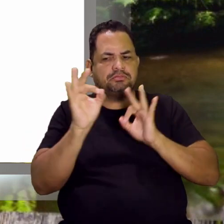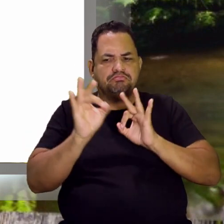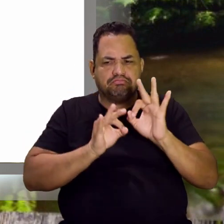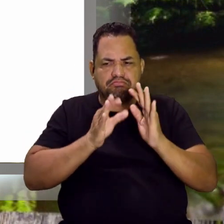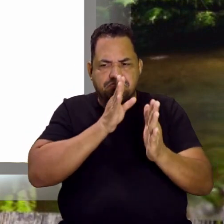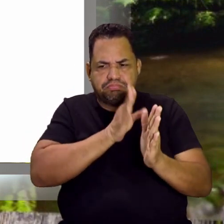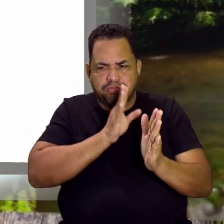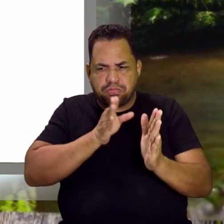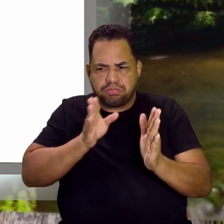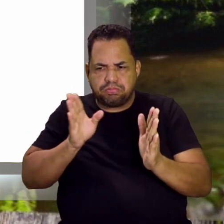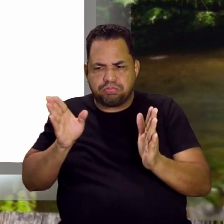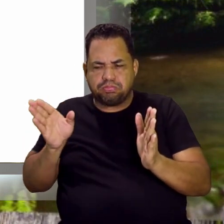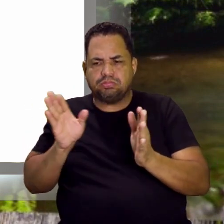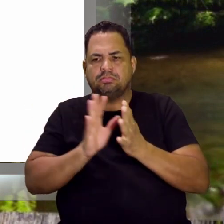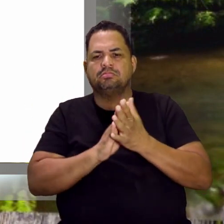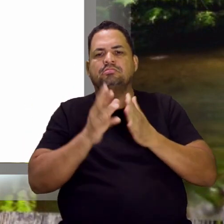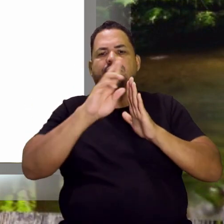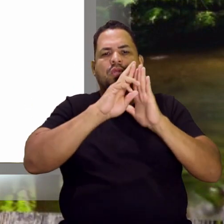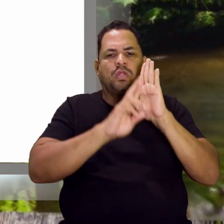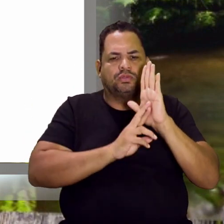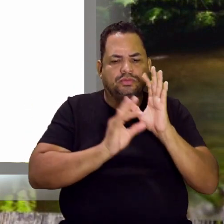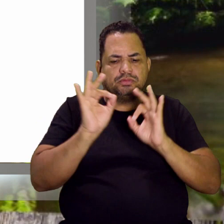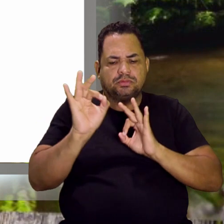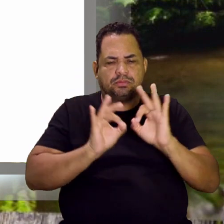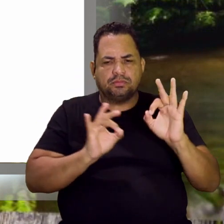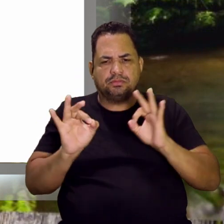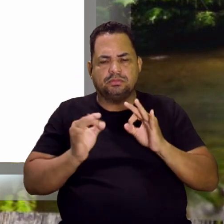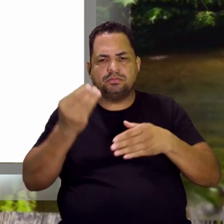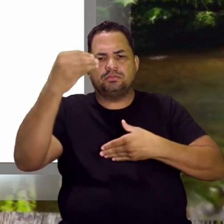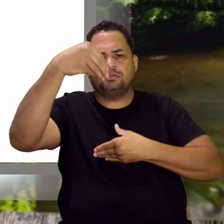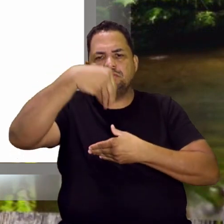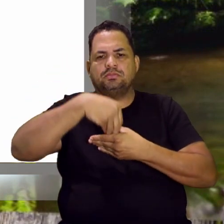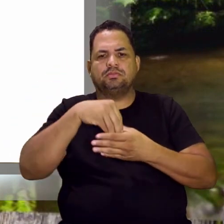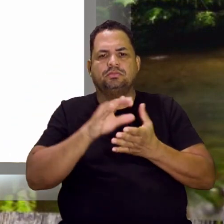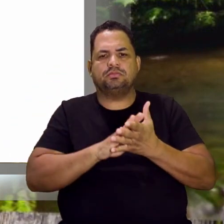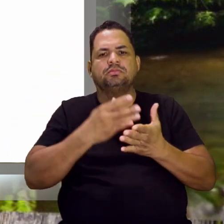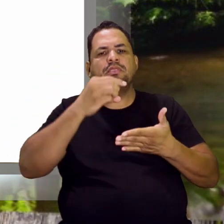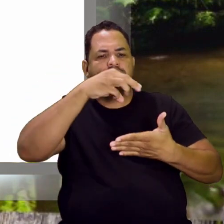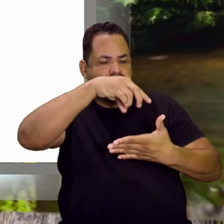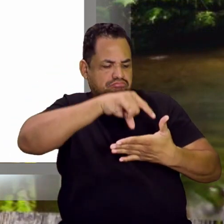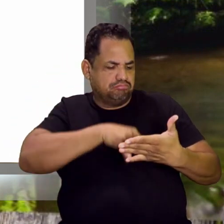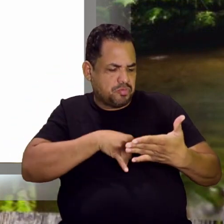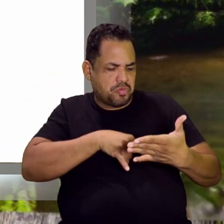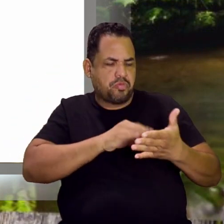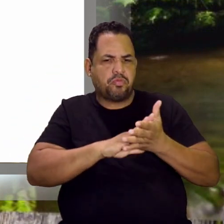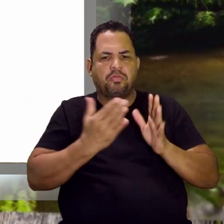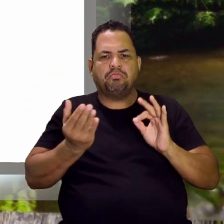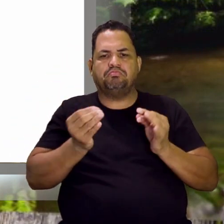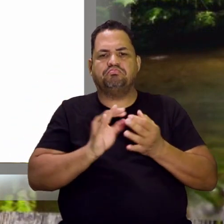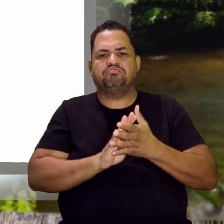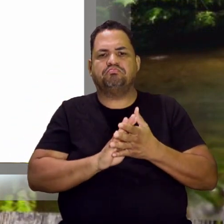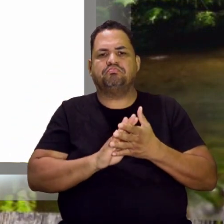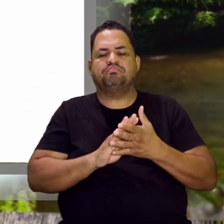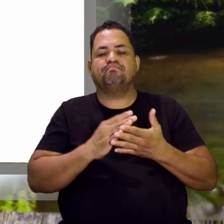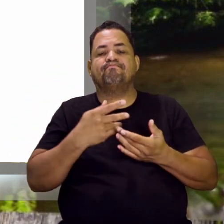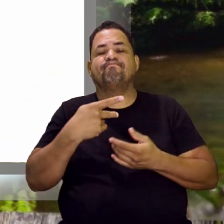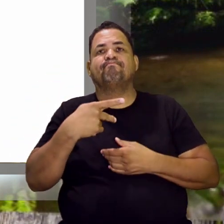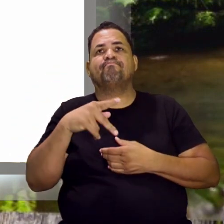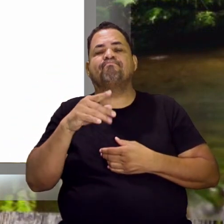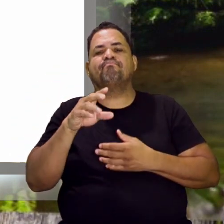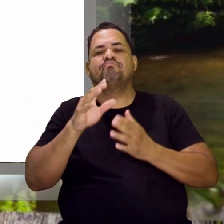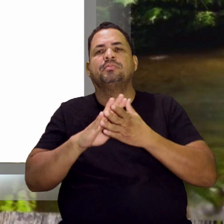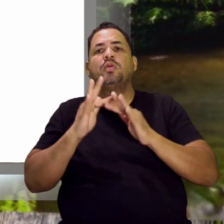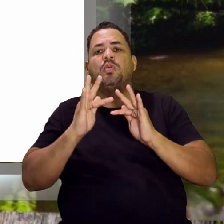precisa seguir algumas etapas que fazem parte aí de protocolos, né? Para que esse estudo seja